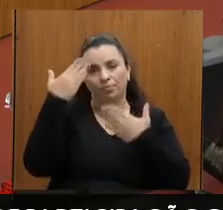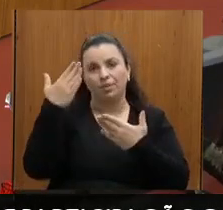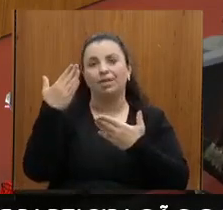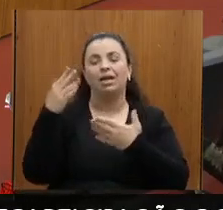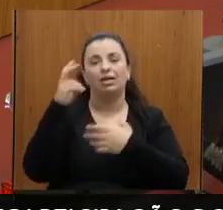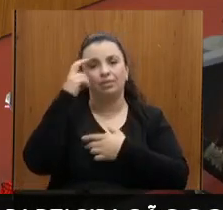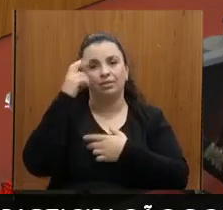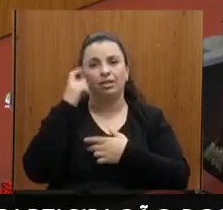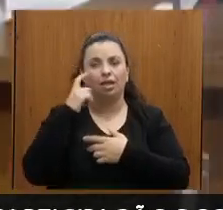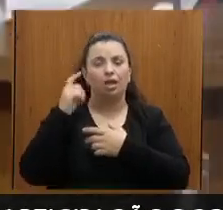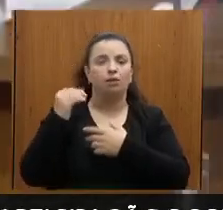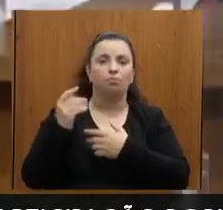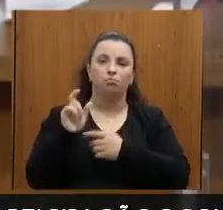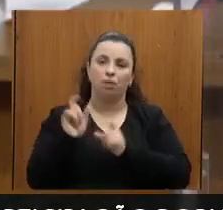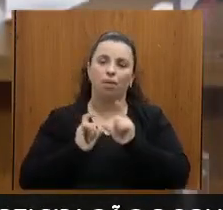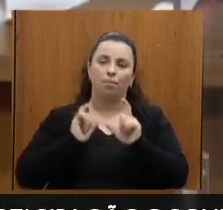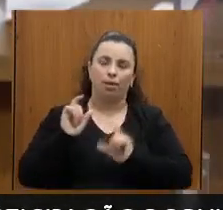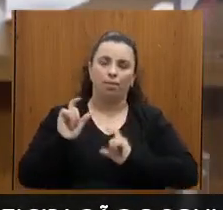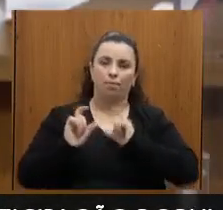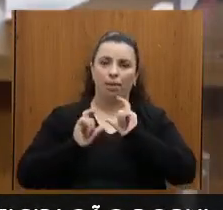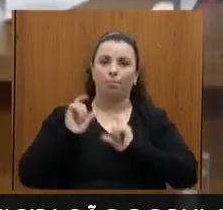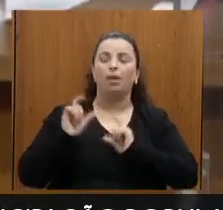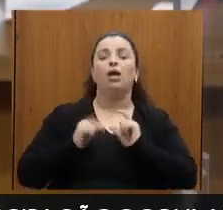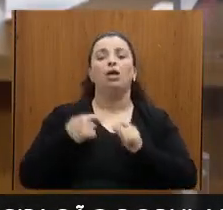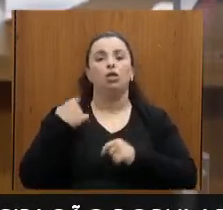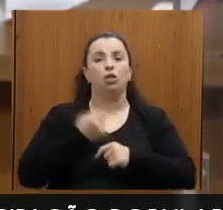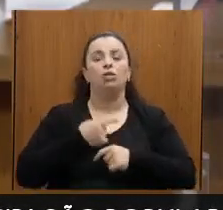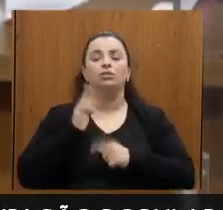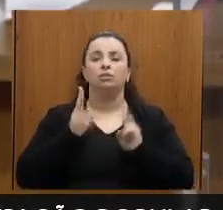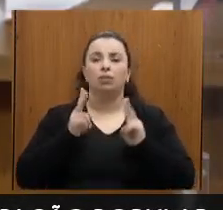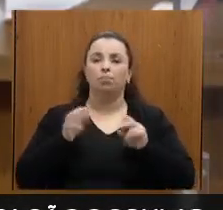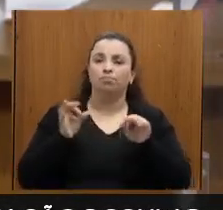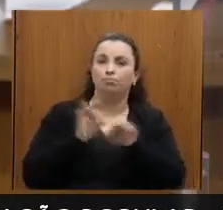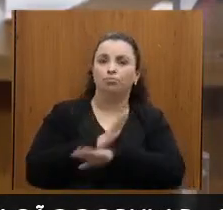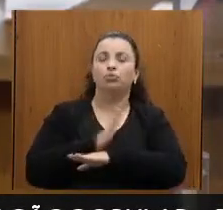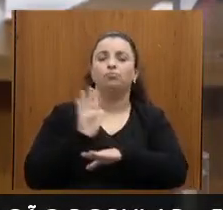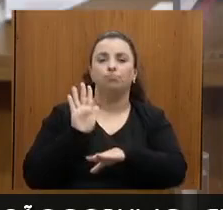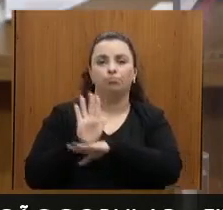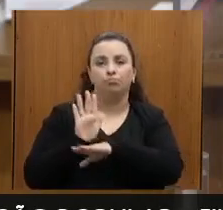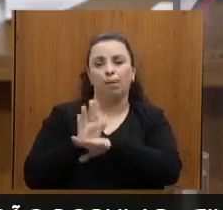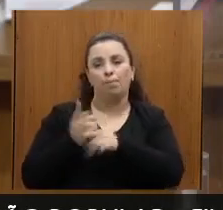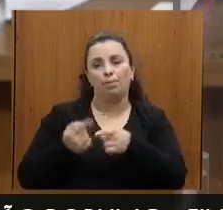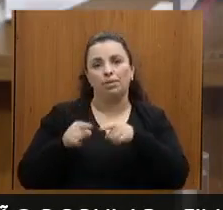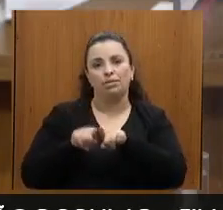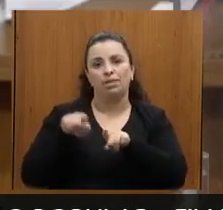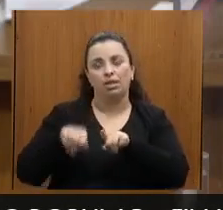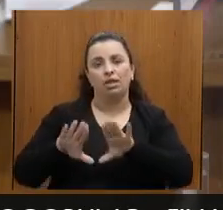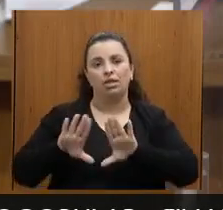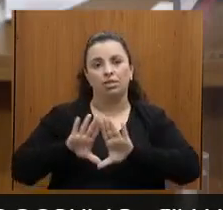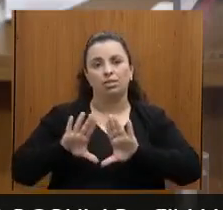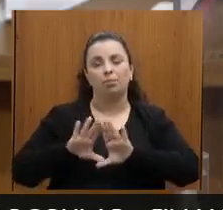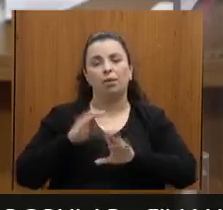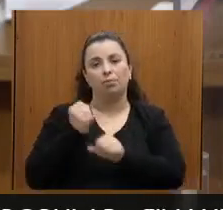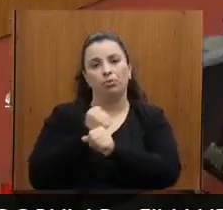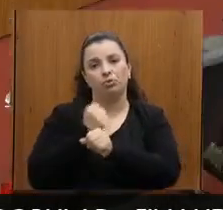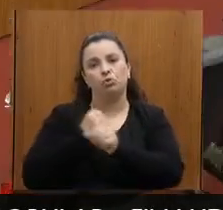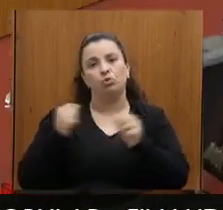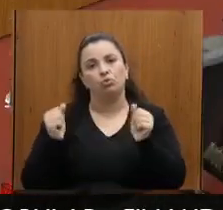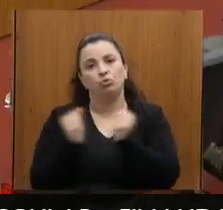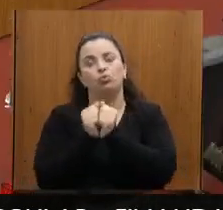Zé Guilherme, nos colocar sempre à disposição dos senhores, de todos os deputados da Assembleia para essa construção conjunta tão importante.